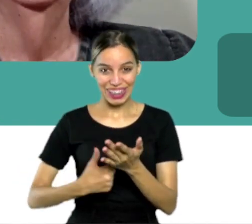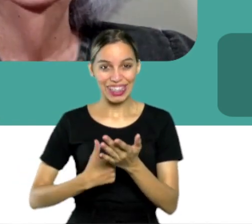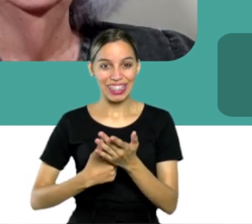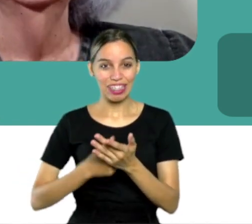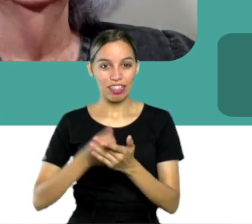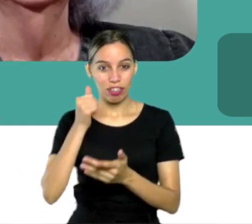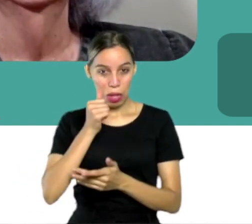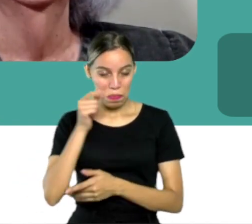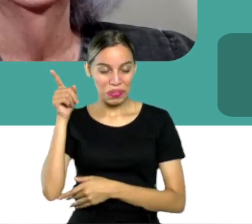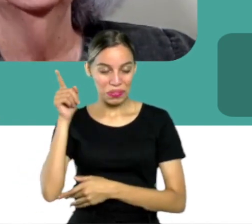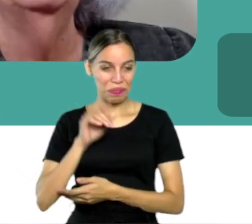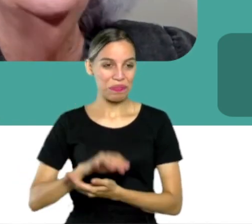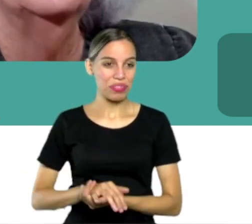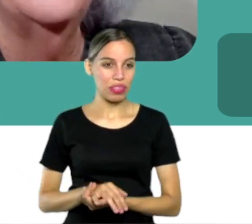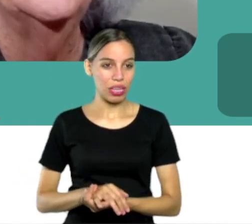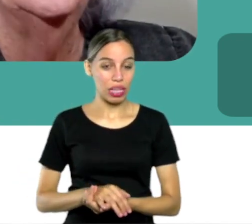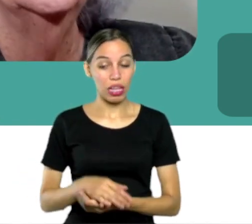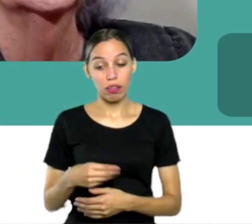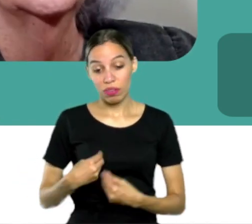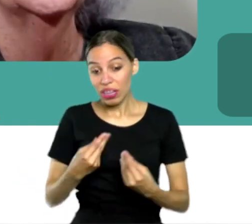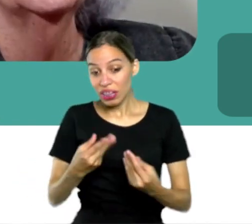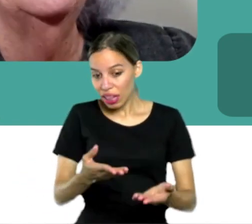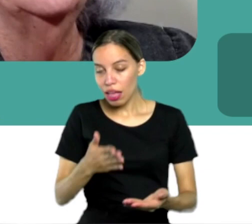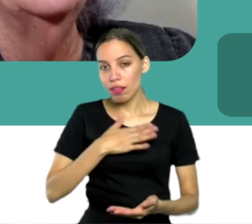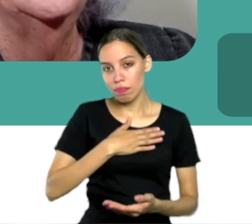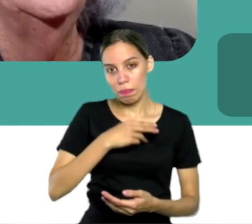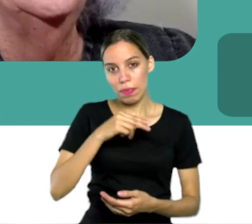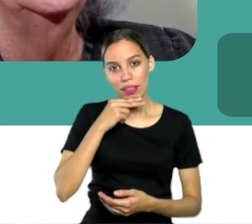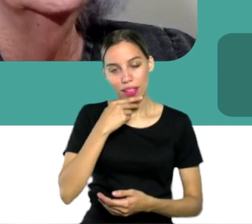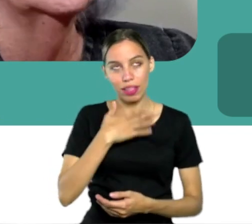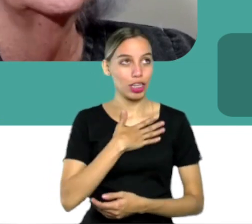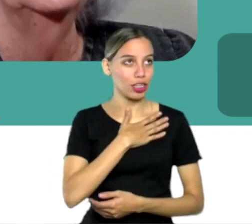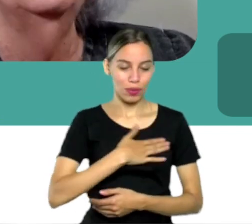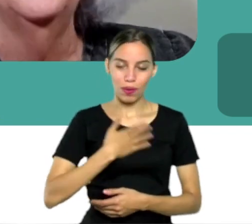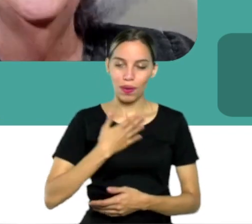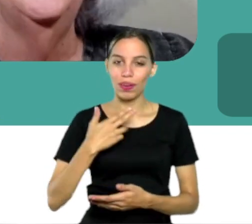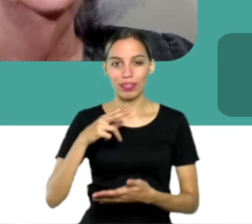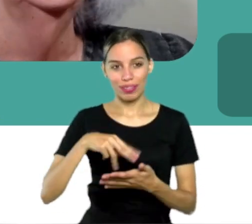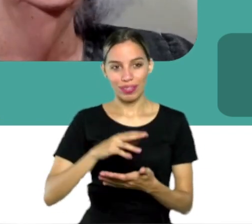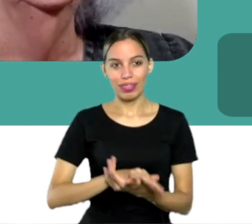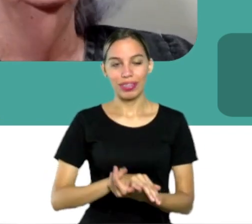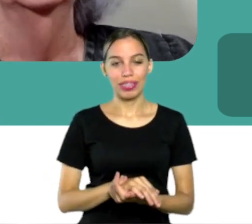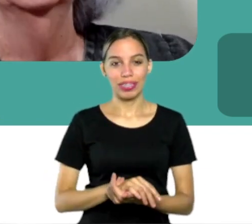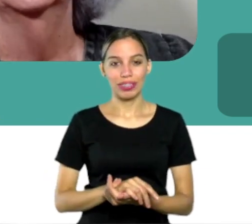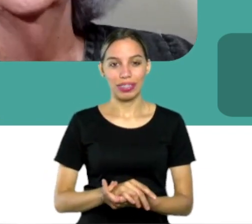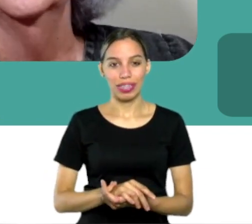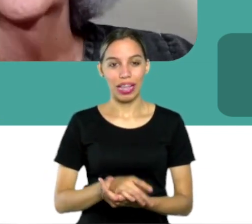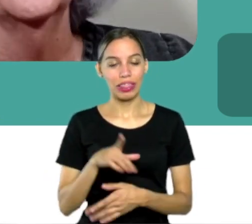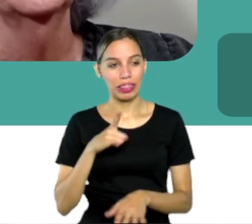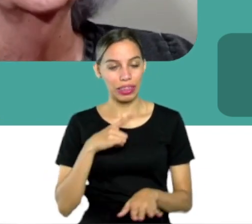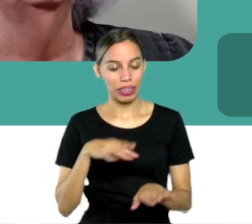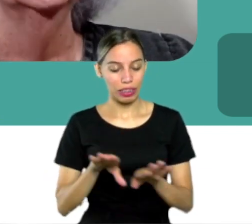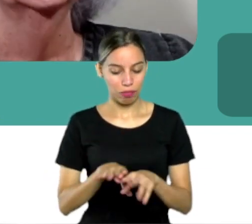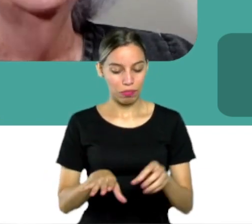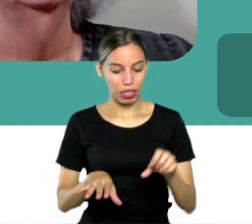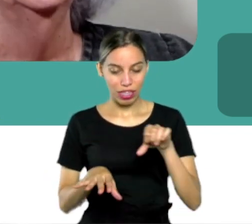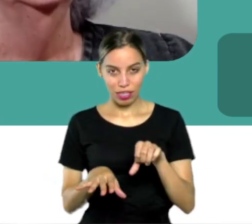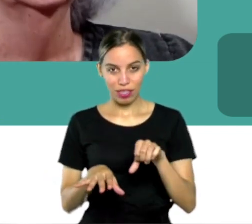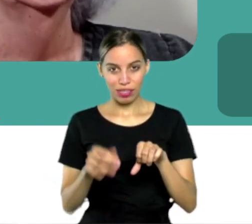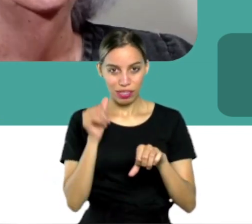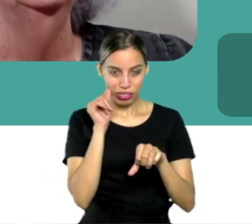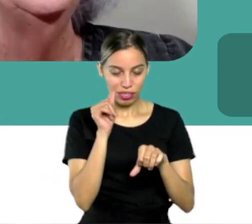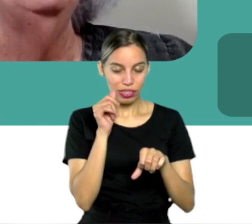E essas escritoras, a Maria Valéria Rezende, a Maria Valéria, assim, poeta, romancista, o que você pensar, a